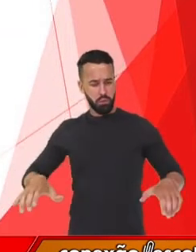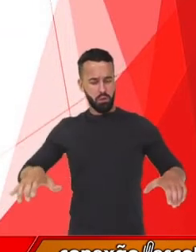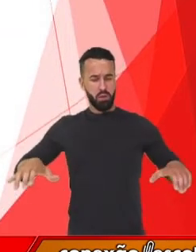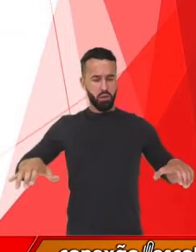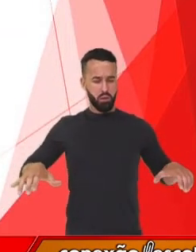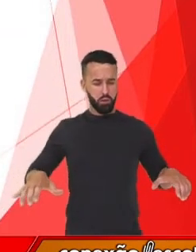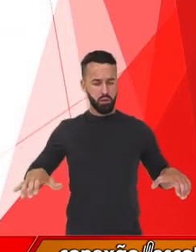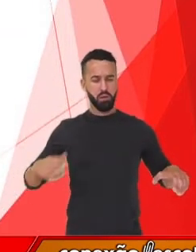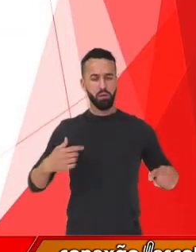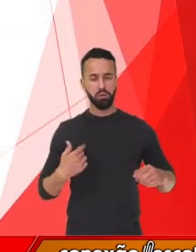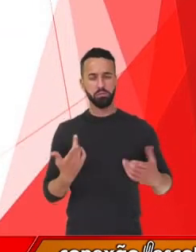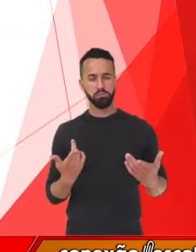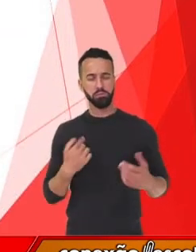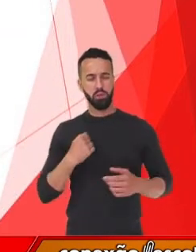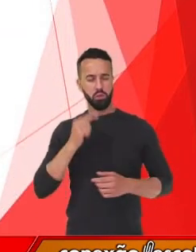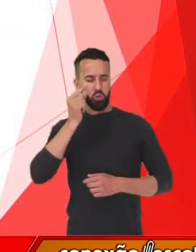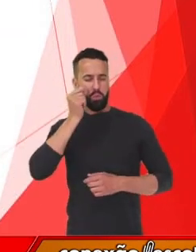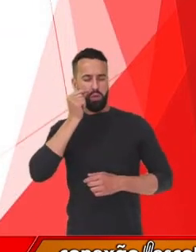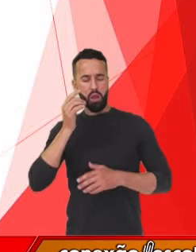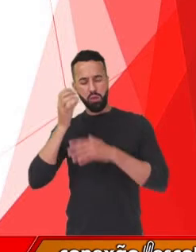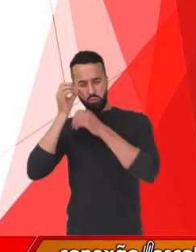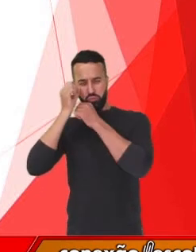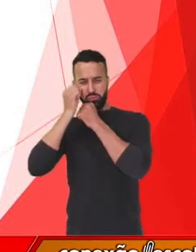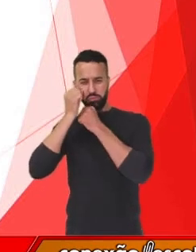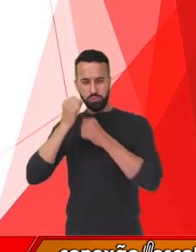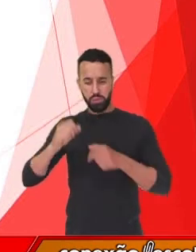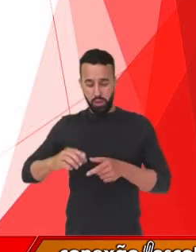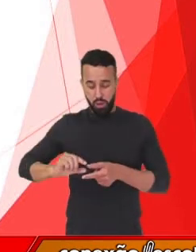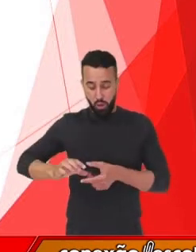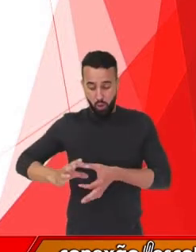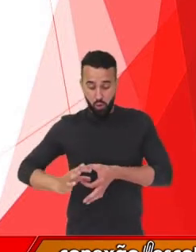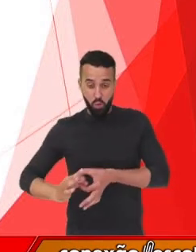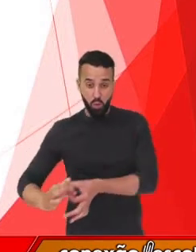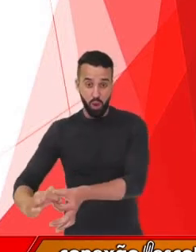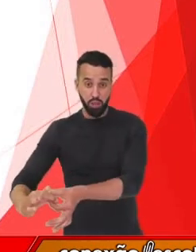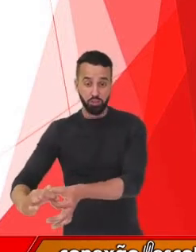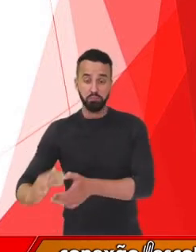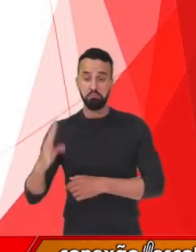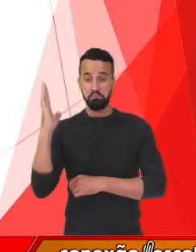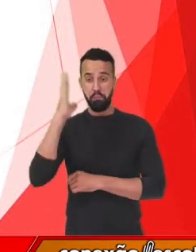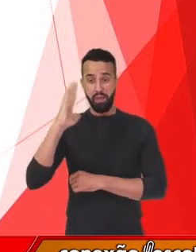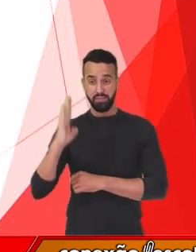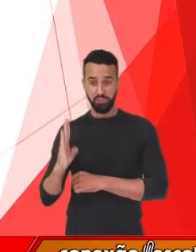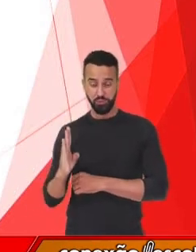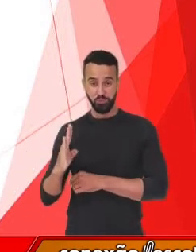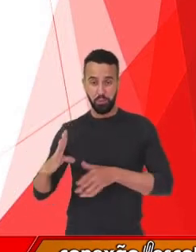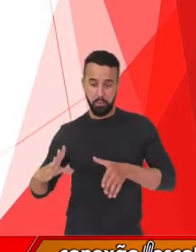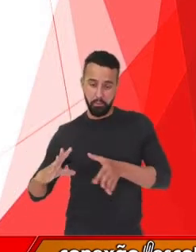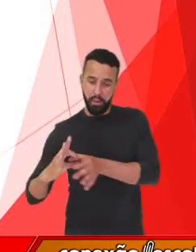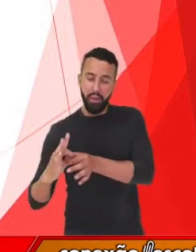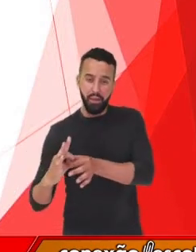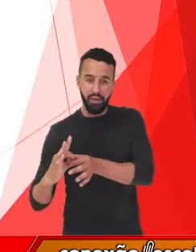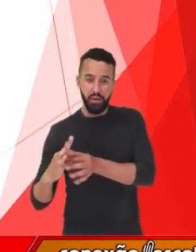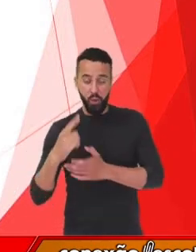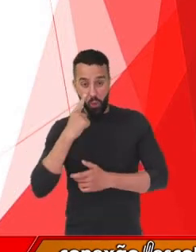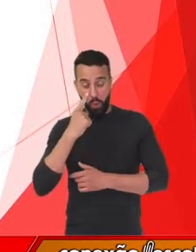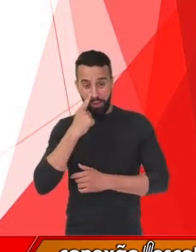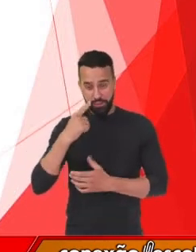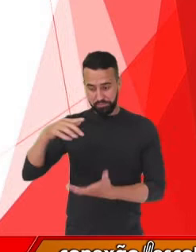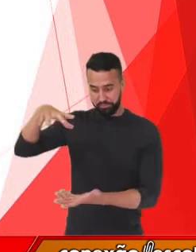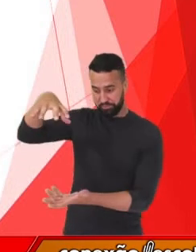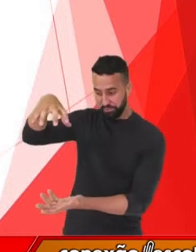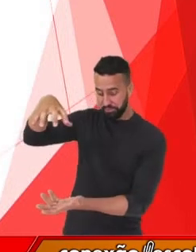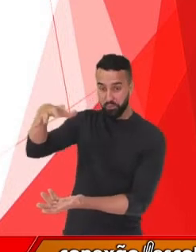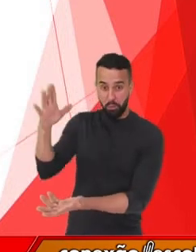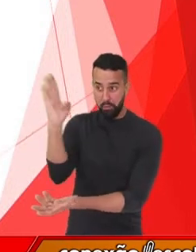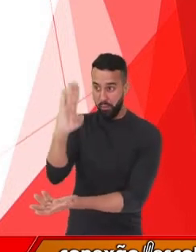dando um cochilinho, segurando uma corrente que aprisiona o Brasil. Se vocês observarem, o Brasil está num ninho,